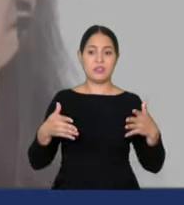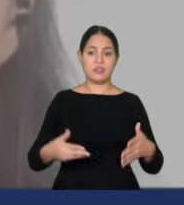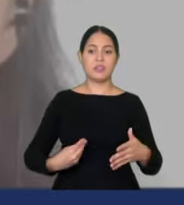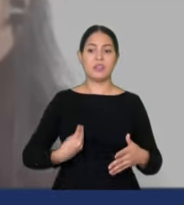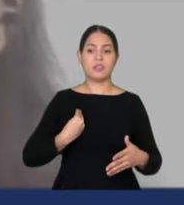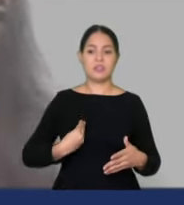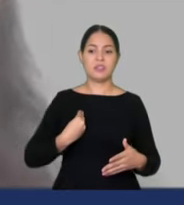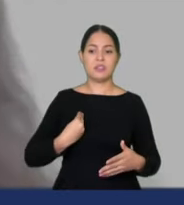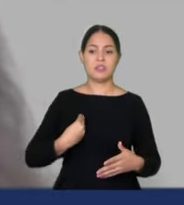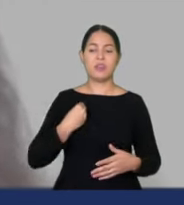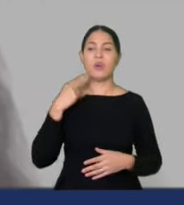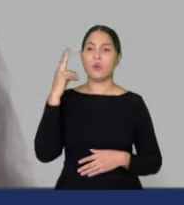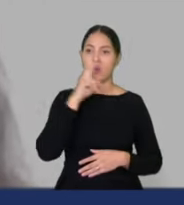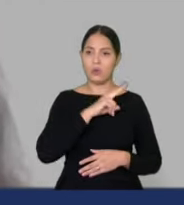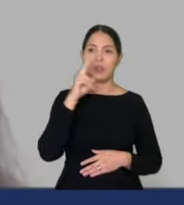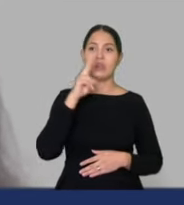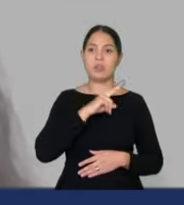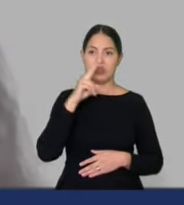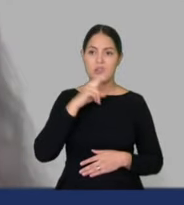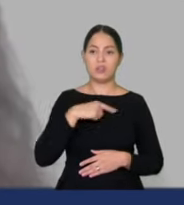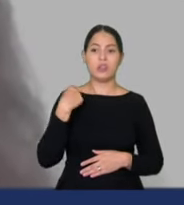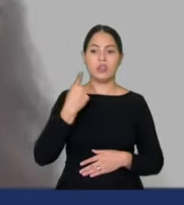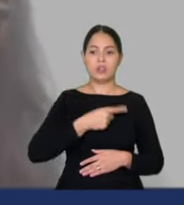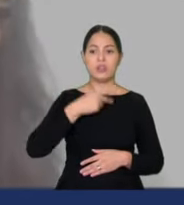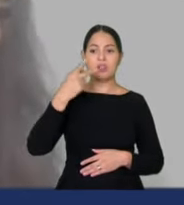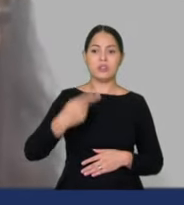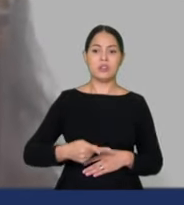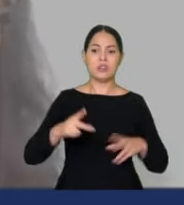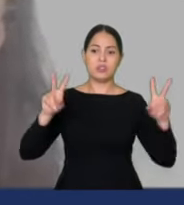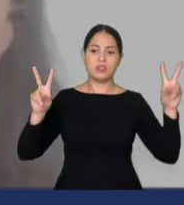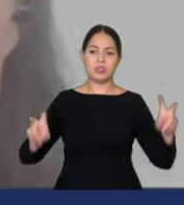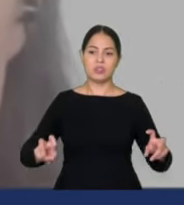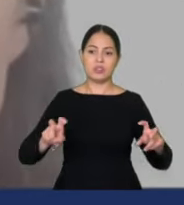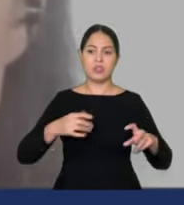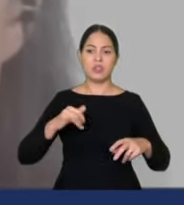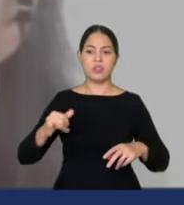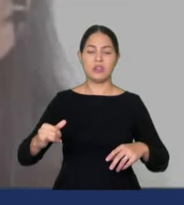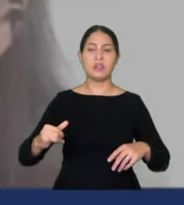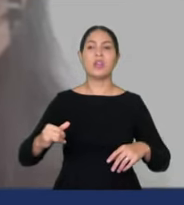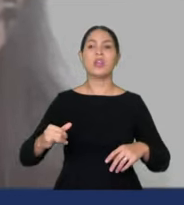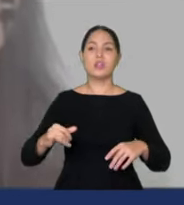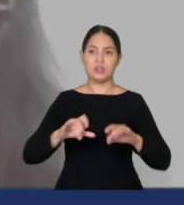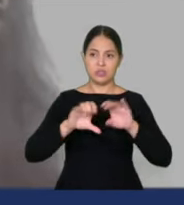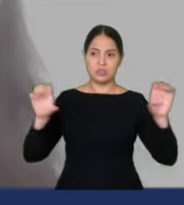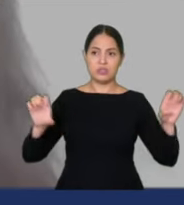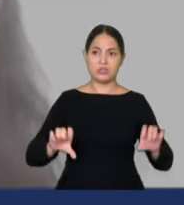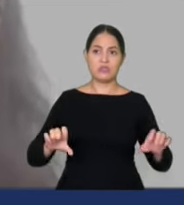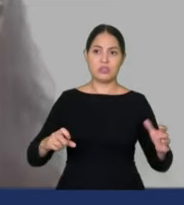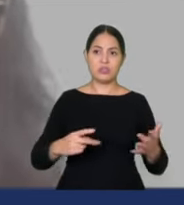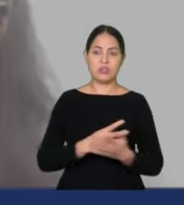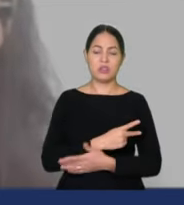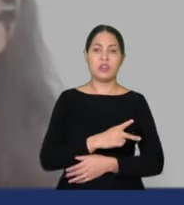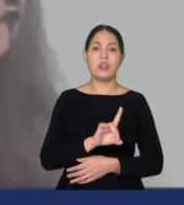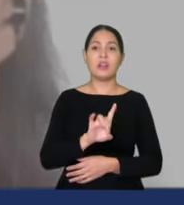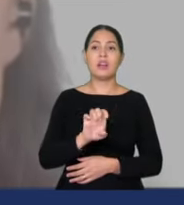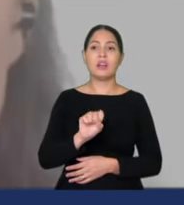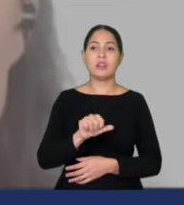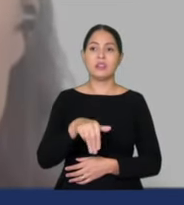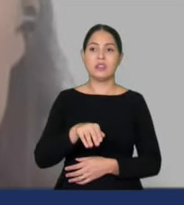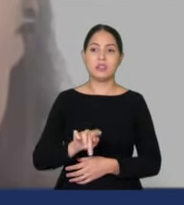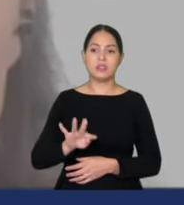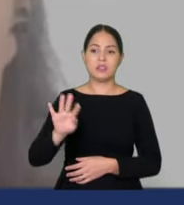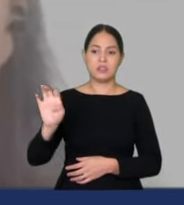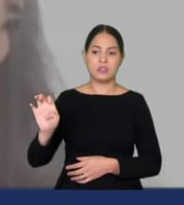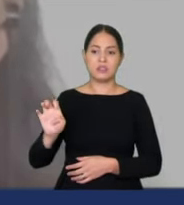é urgente, né, que a gente discuta a estruturação do nosso setor de energia que vem sendo justamente desmontado. A contextualização apresentada